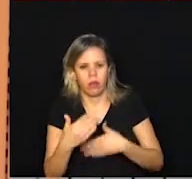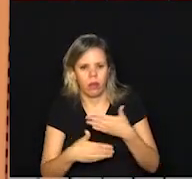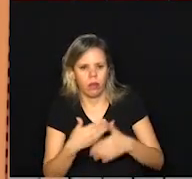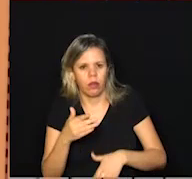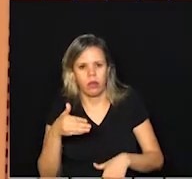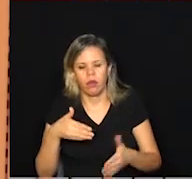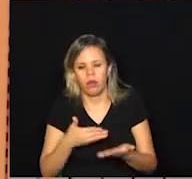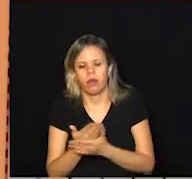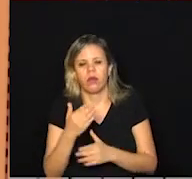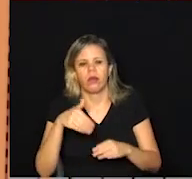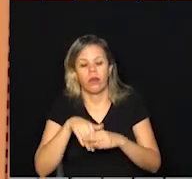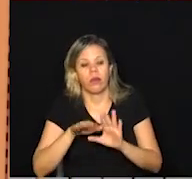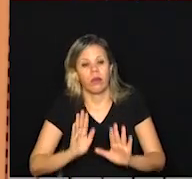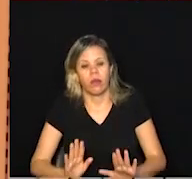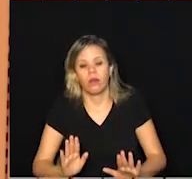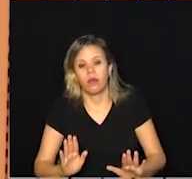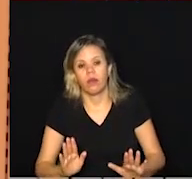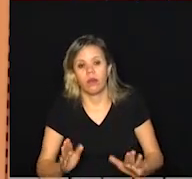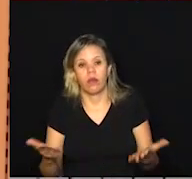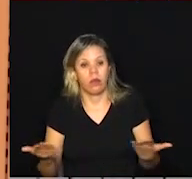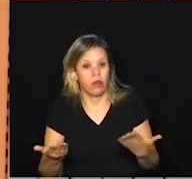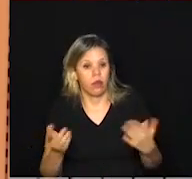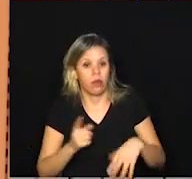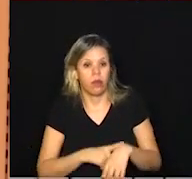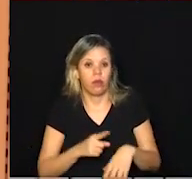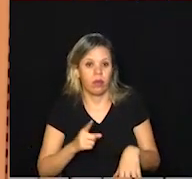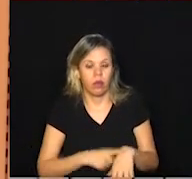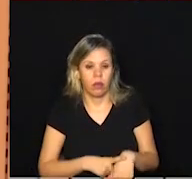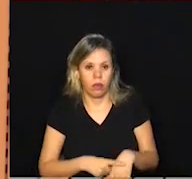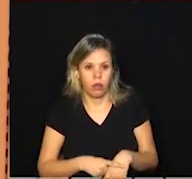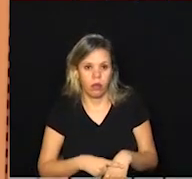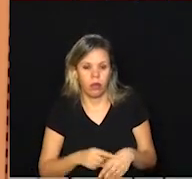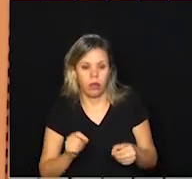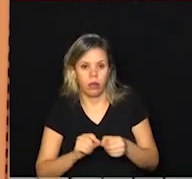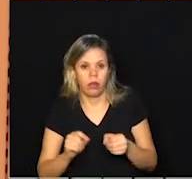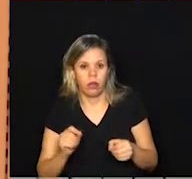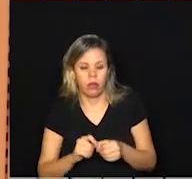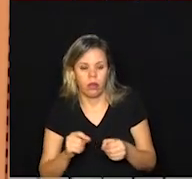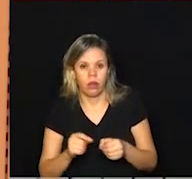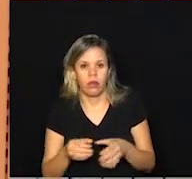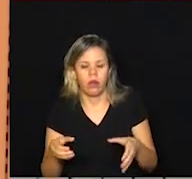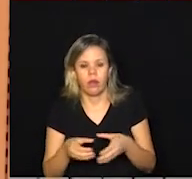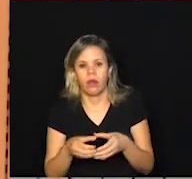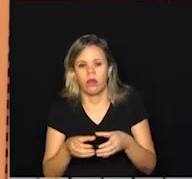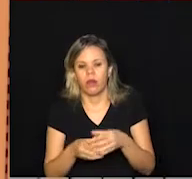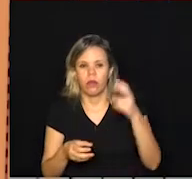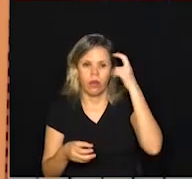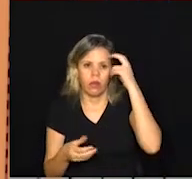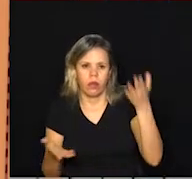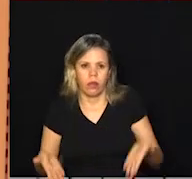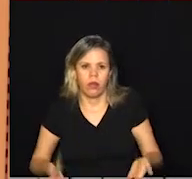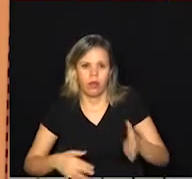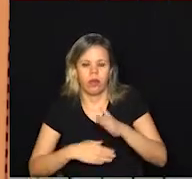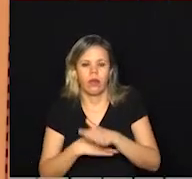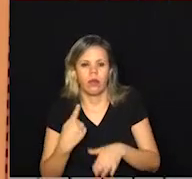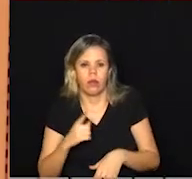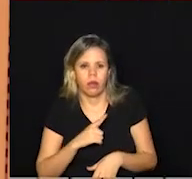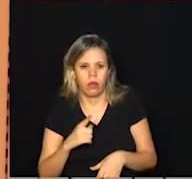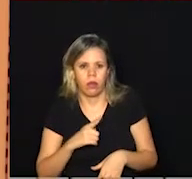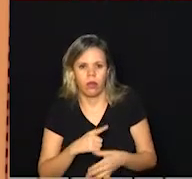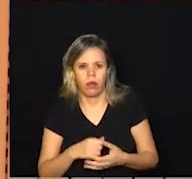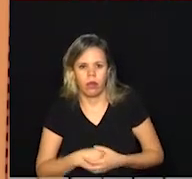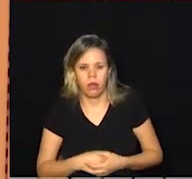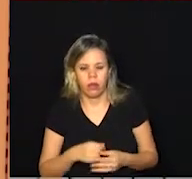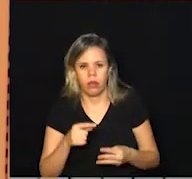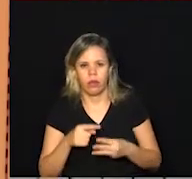processo eleitoral mas as circunstâncias fez com que na comissão de Cultura dessa casa nós tivéssemos